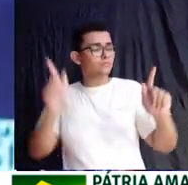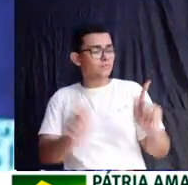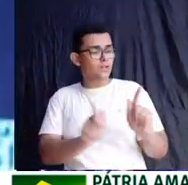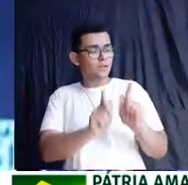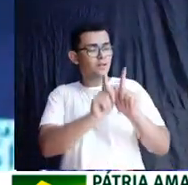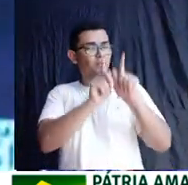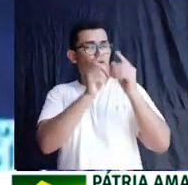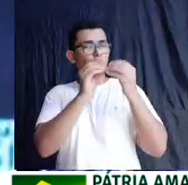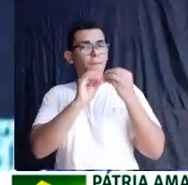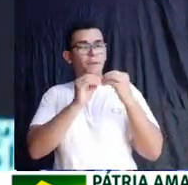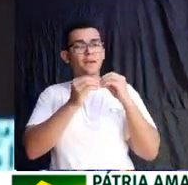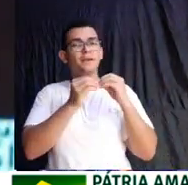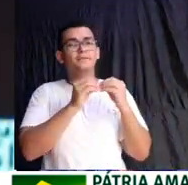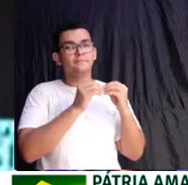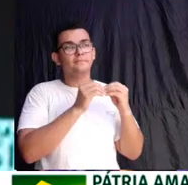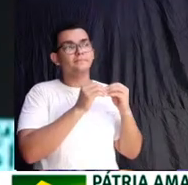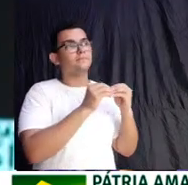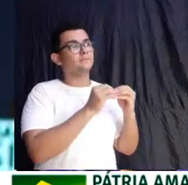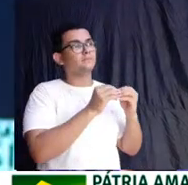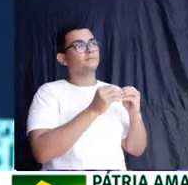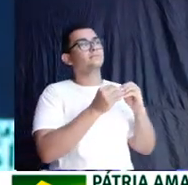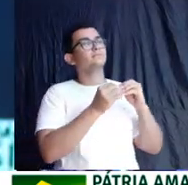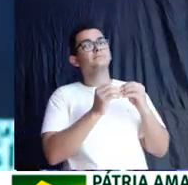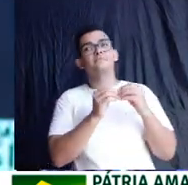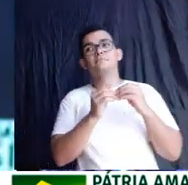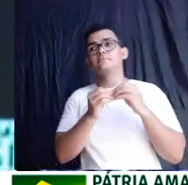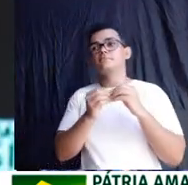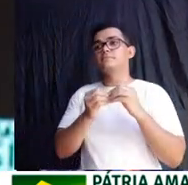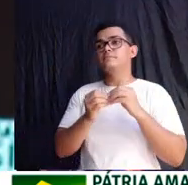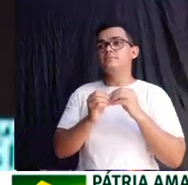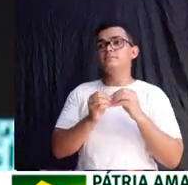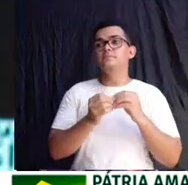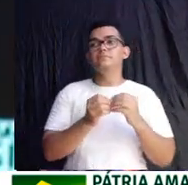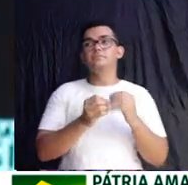você pra mim.